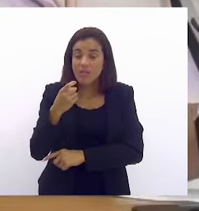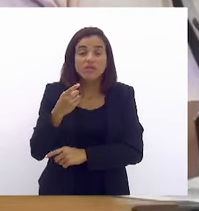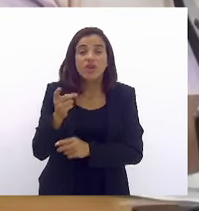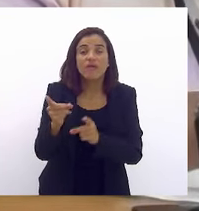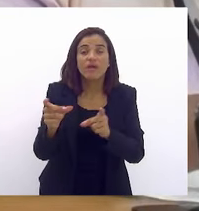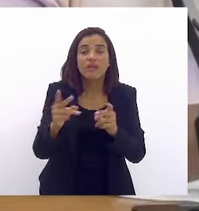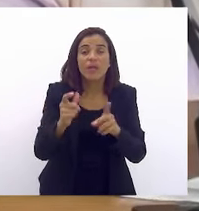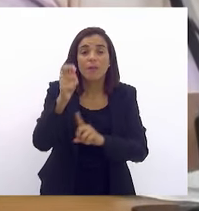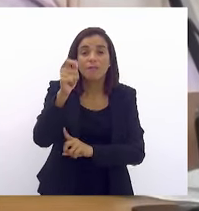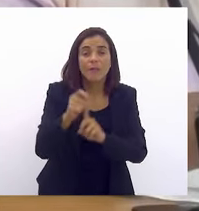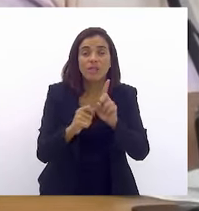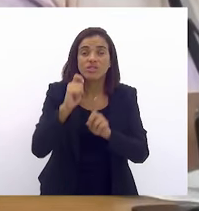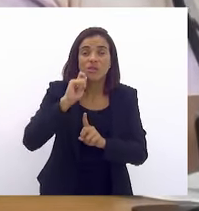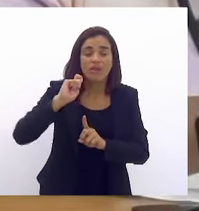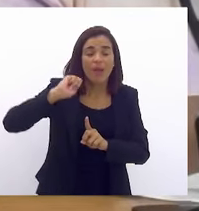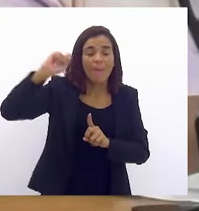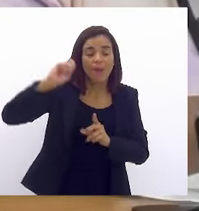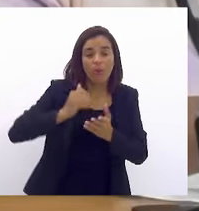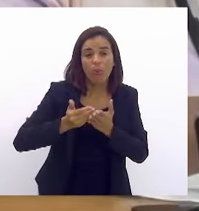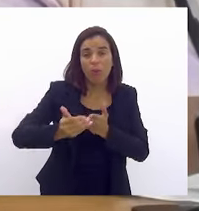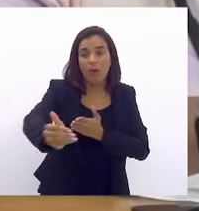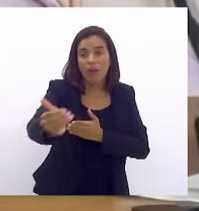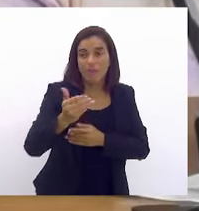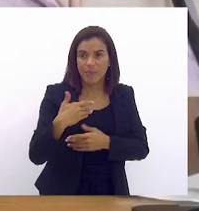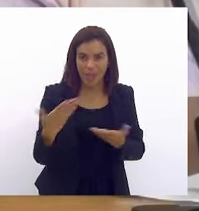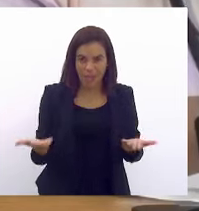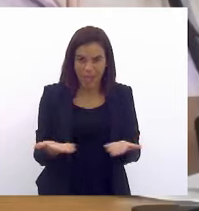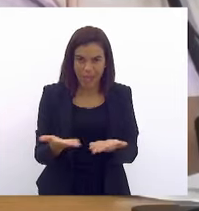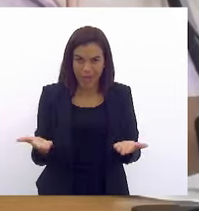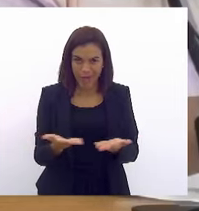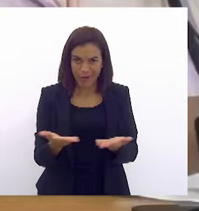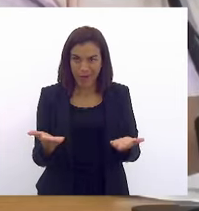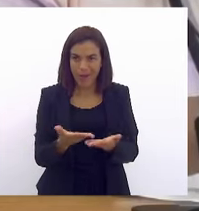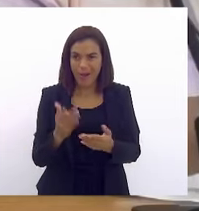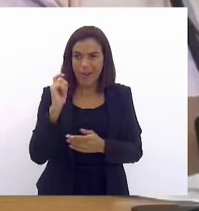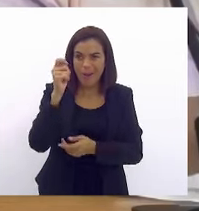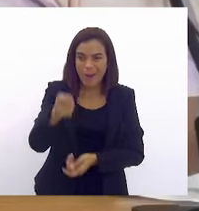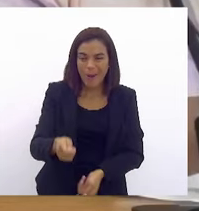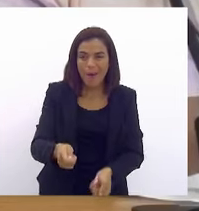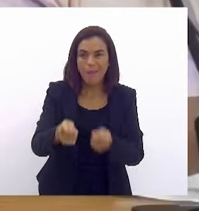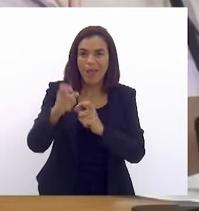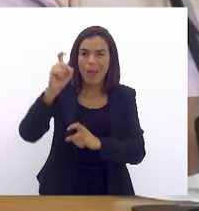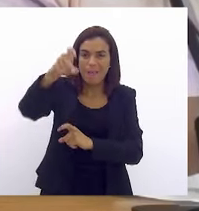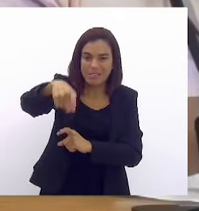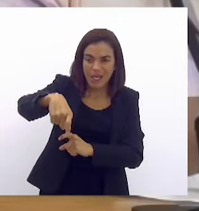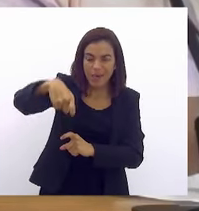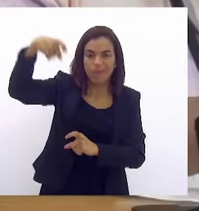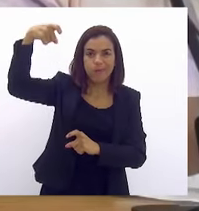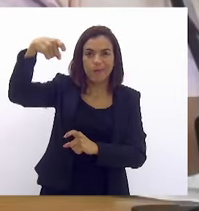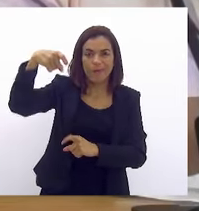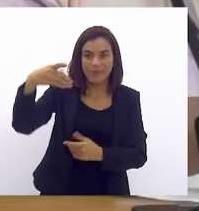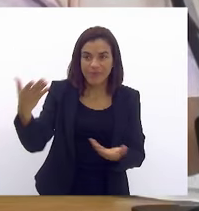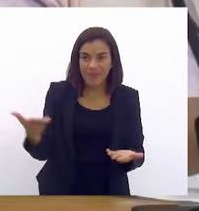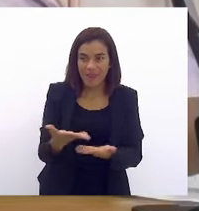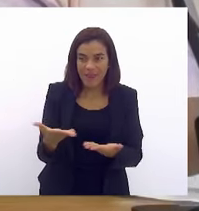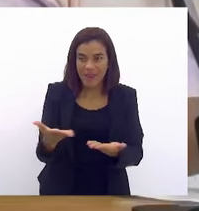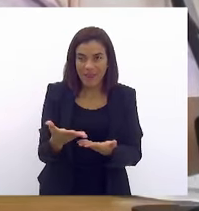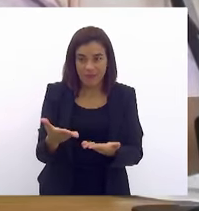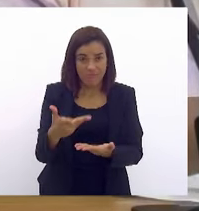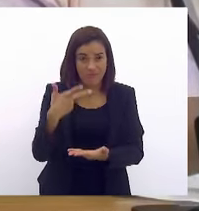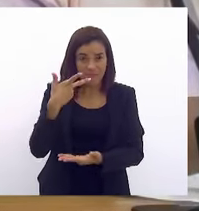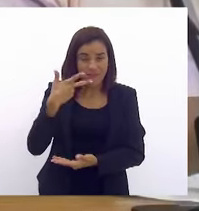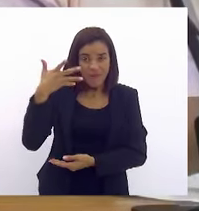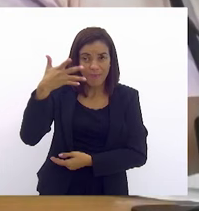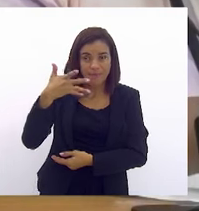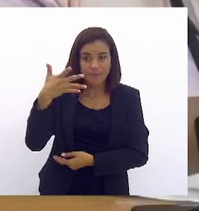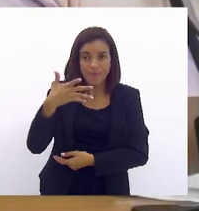do robalo. Aí pegava os robalos lá na corrida do robalo, que é a pescaria de gancho. Agora está saindo Austin, Dasco, que estava aí a falar isso,